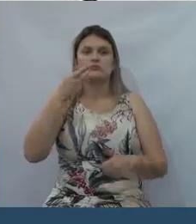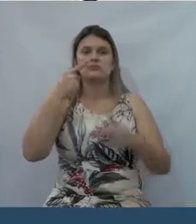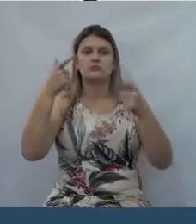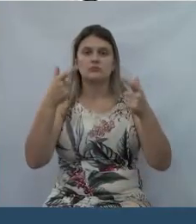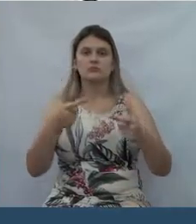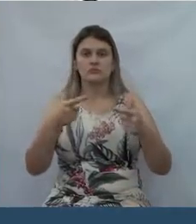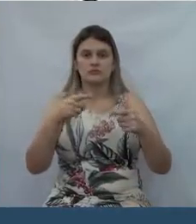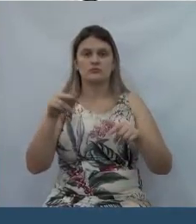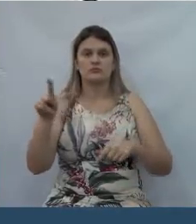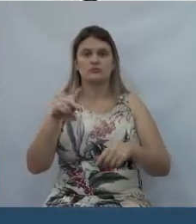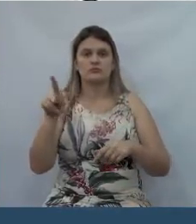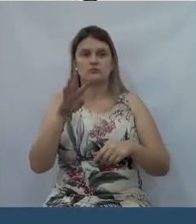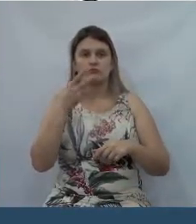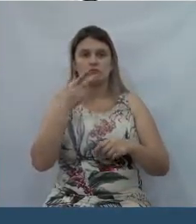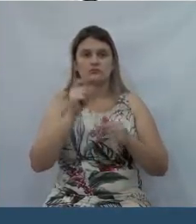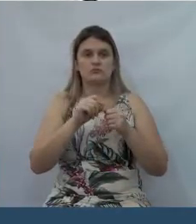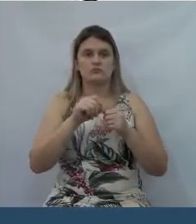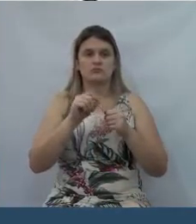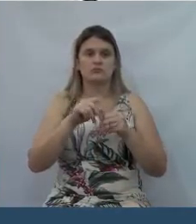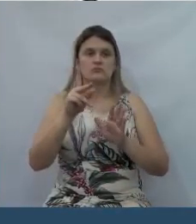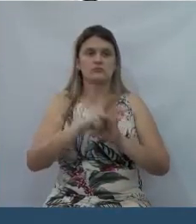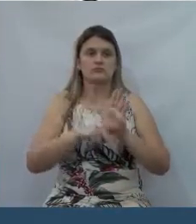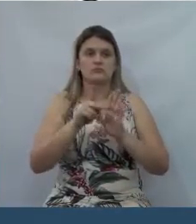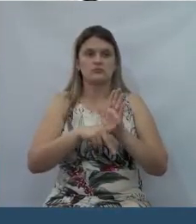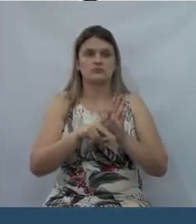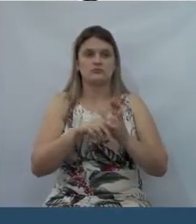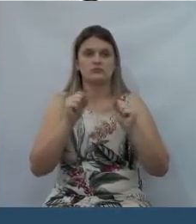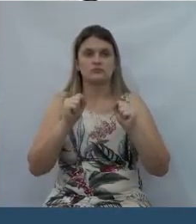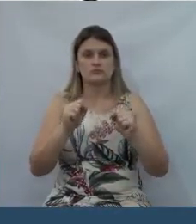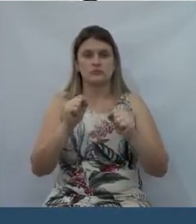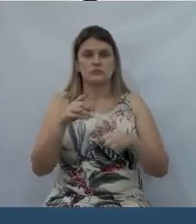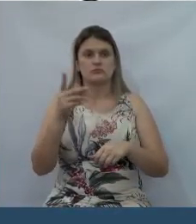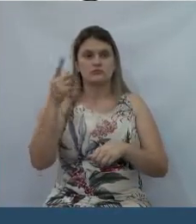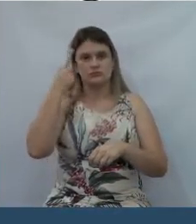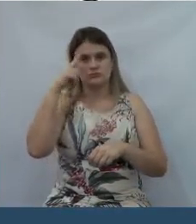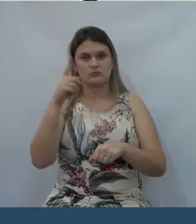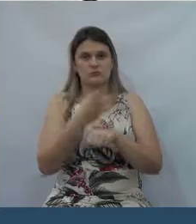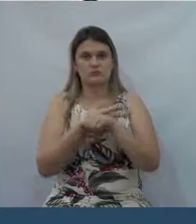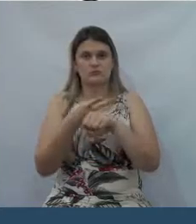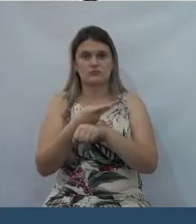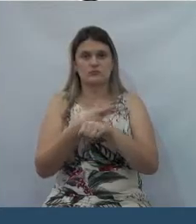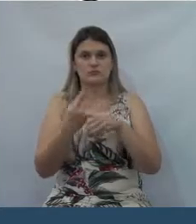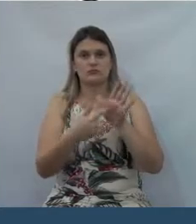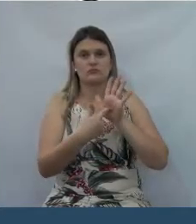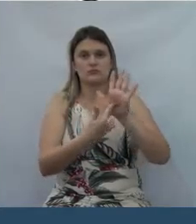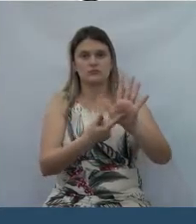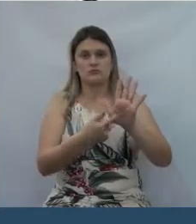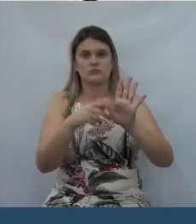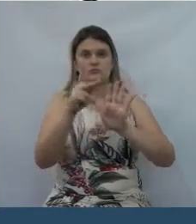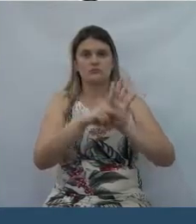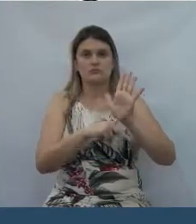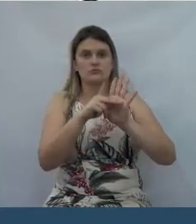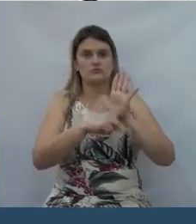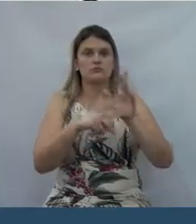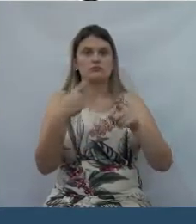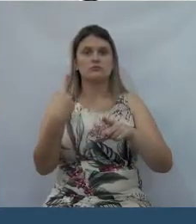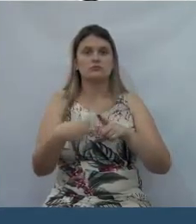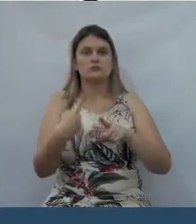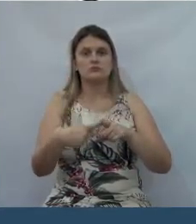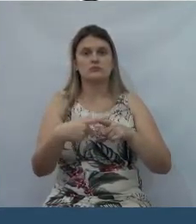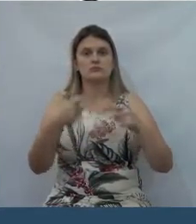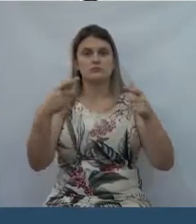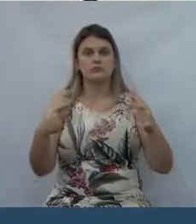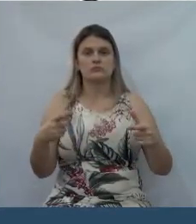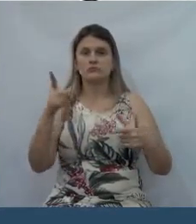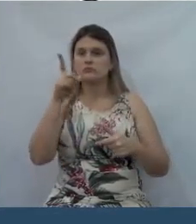Professora Gislaine, que é autora desse projeto, um dia nos procurou aqui na Câmara, apresentou, porque ali